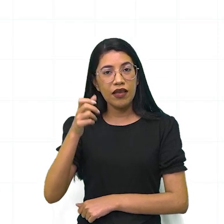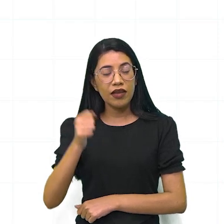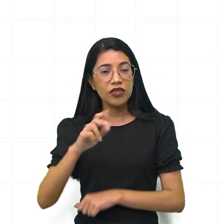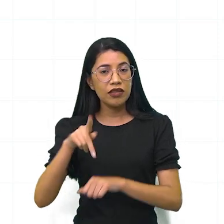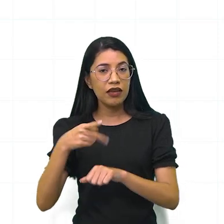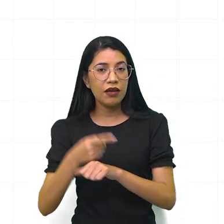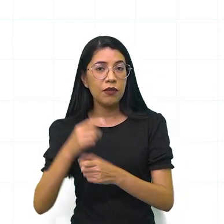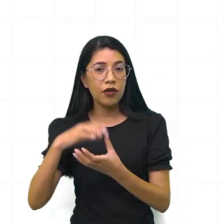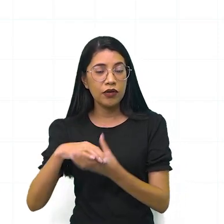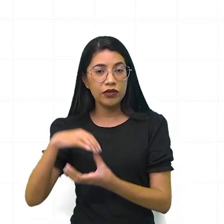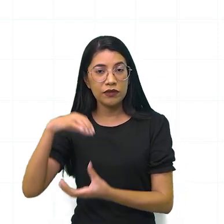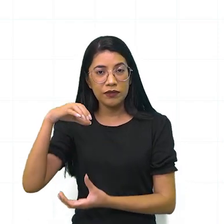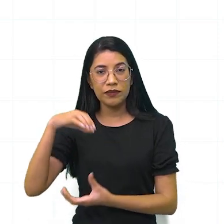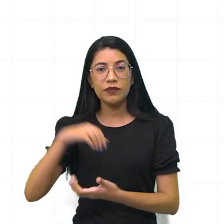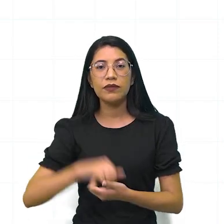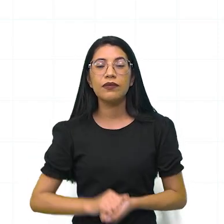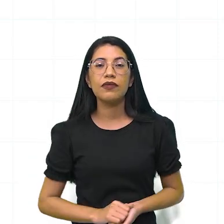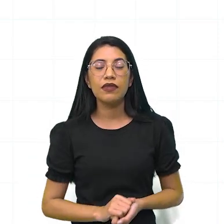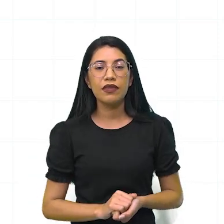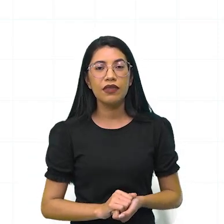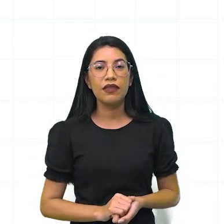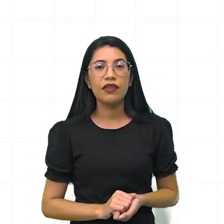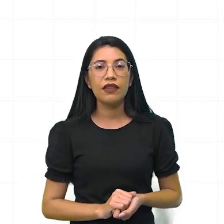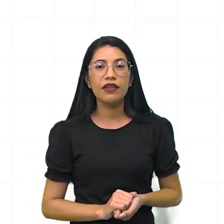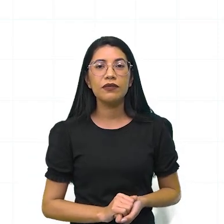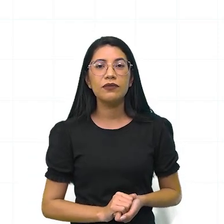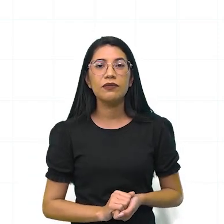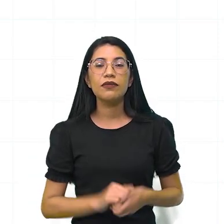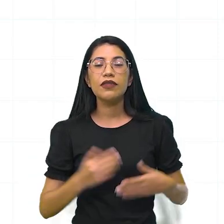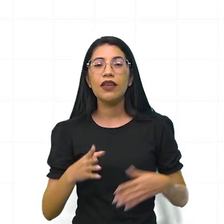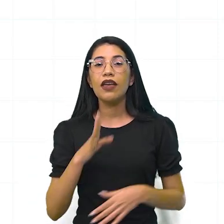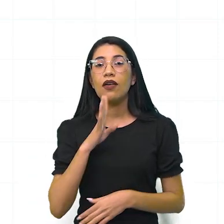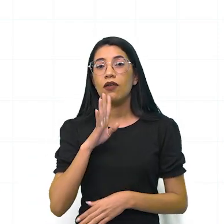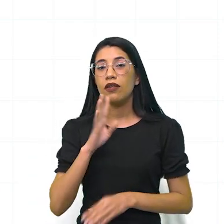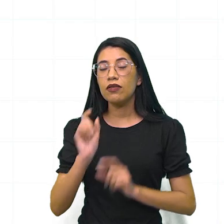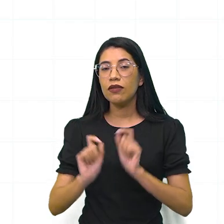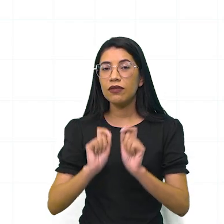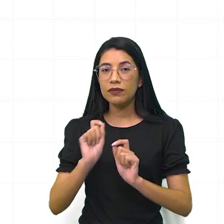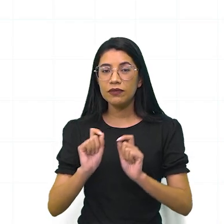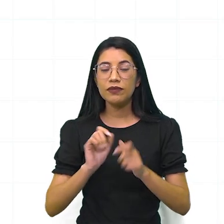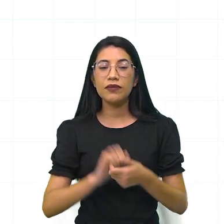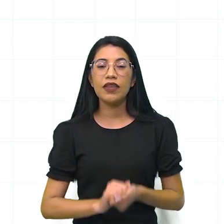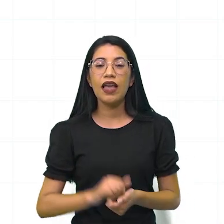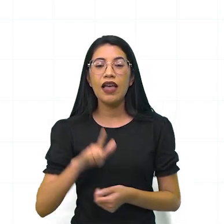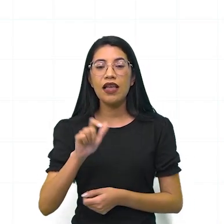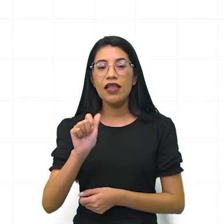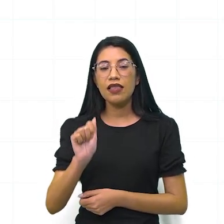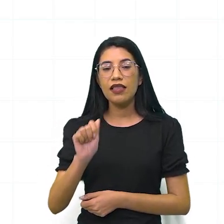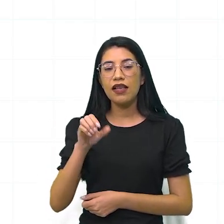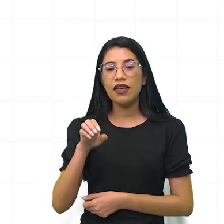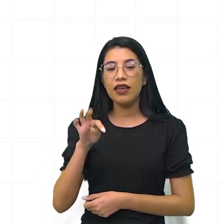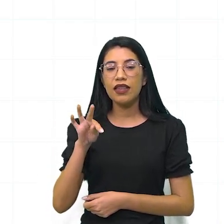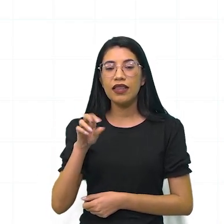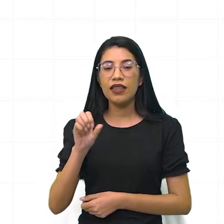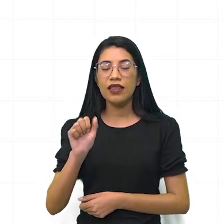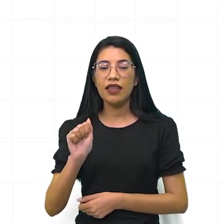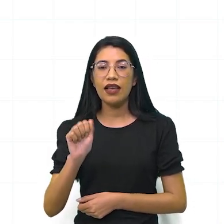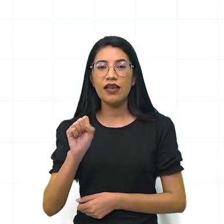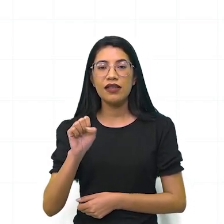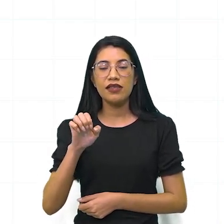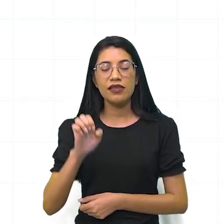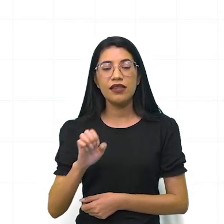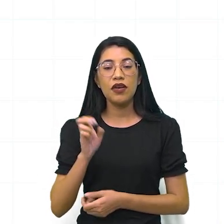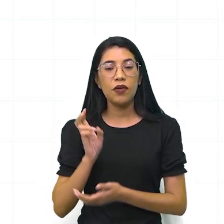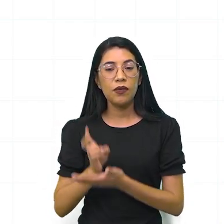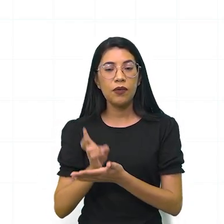a fase adulta? Isso é conhecido como lactose persistente e